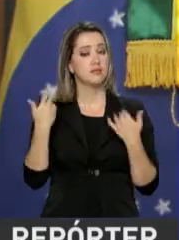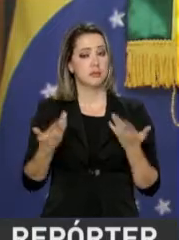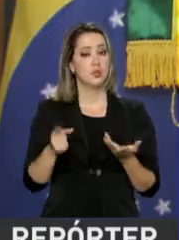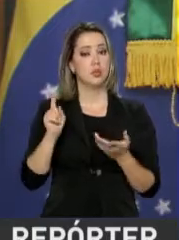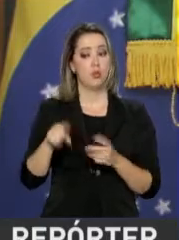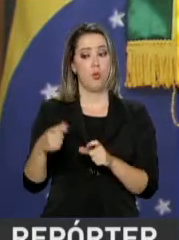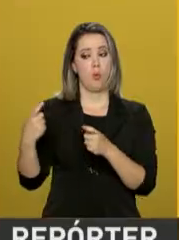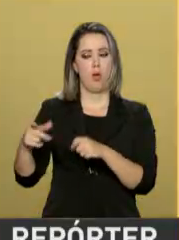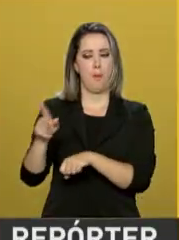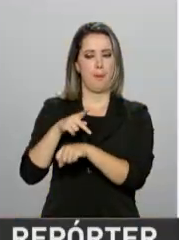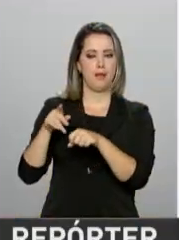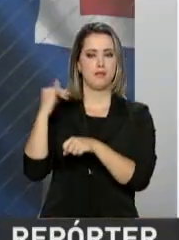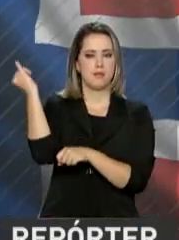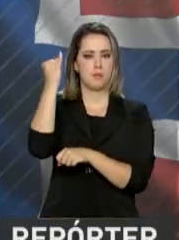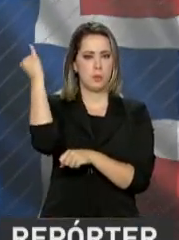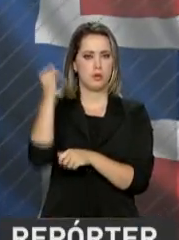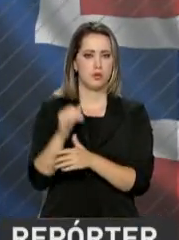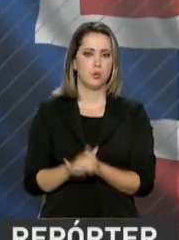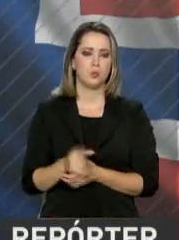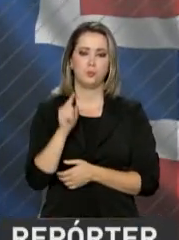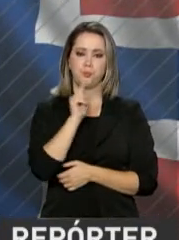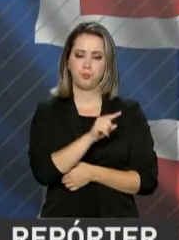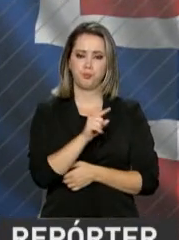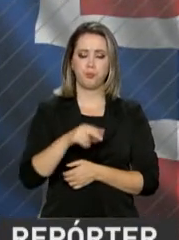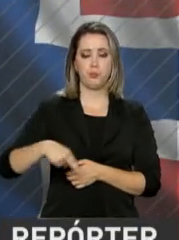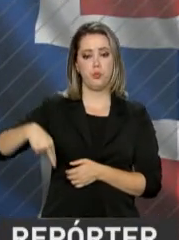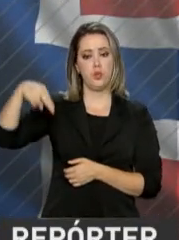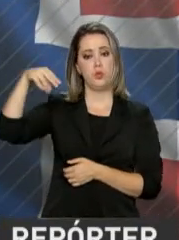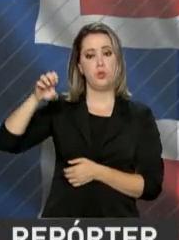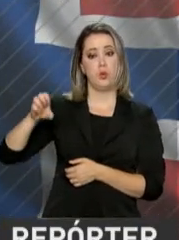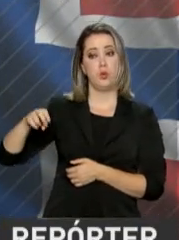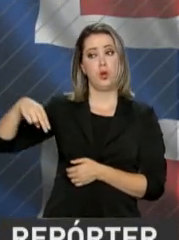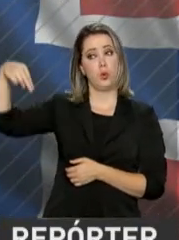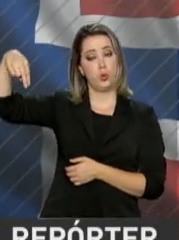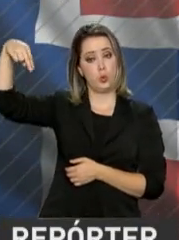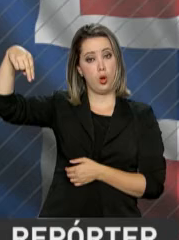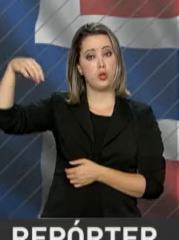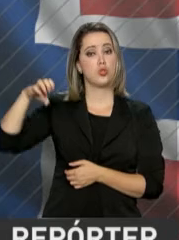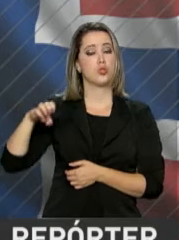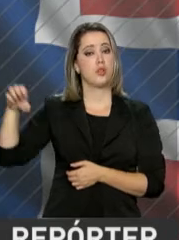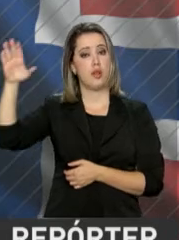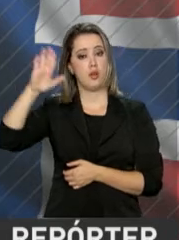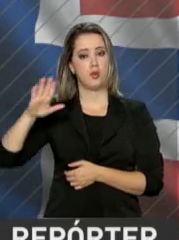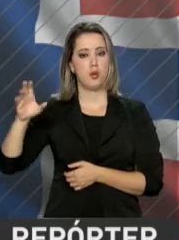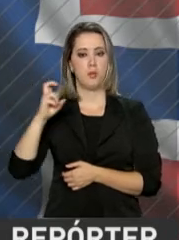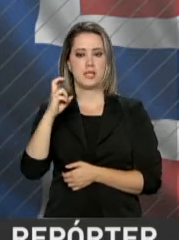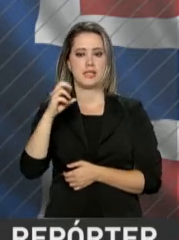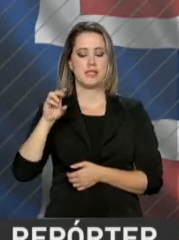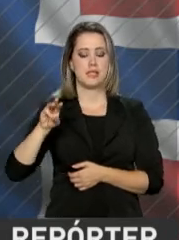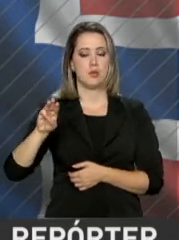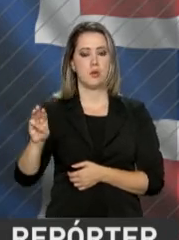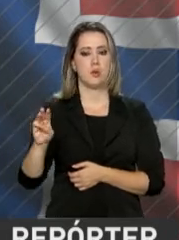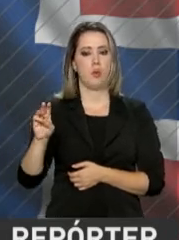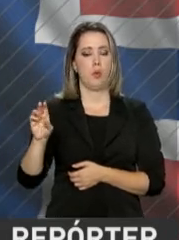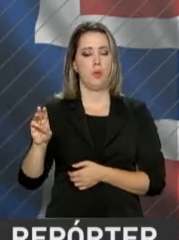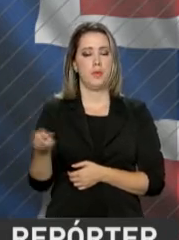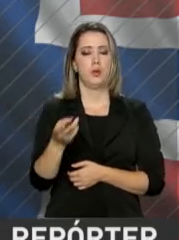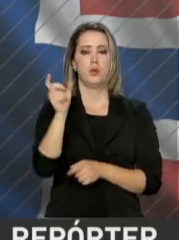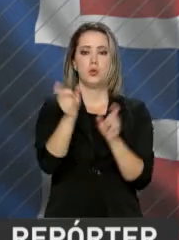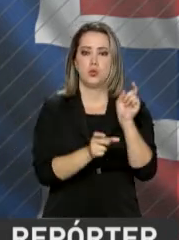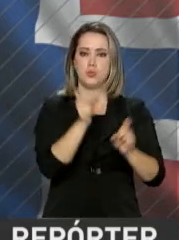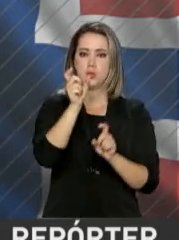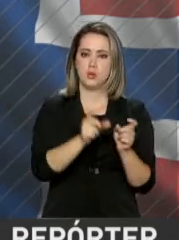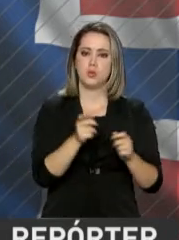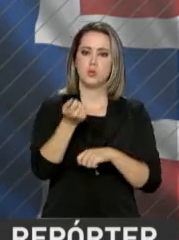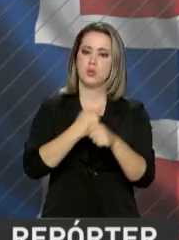um mercado promissor a noruega fica no norte da europa tem pouco mais de cinco milhões de habitantes e uma economia que